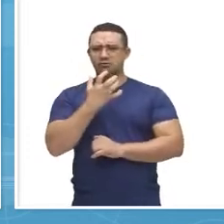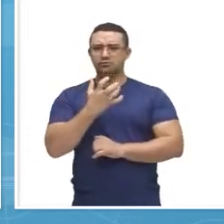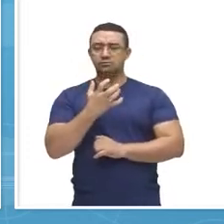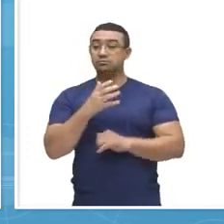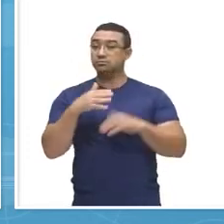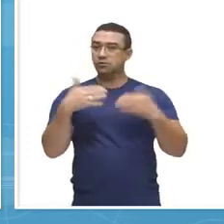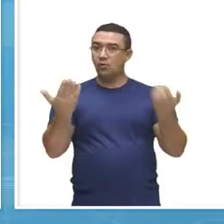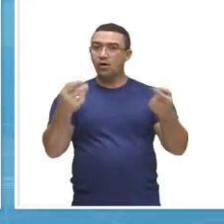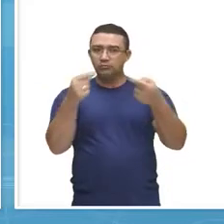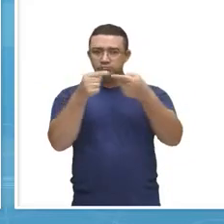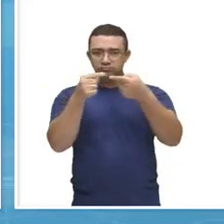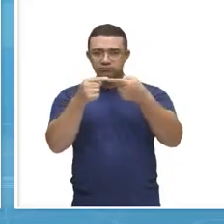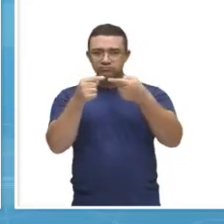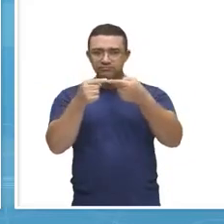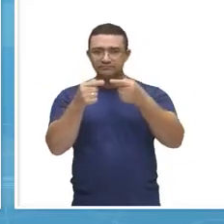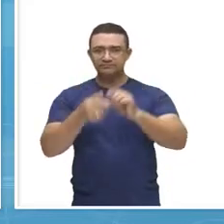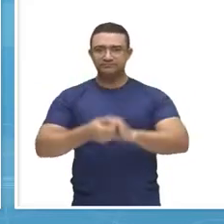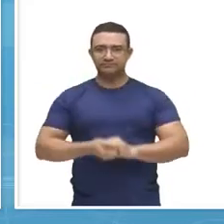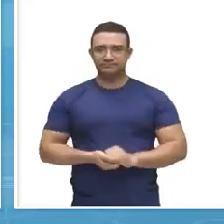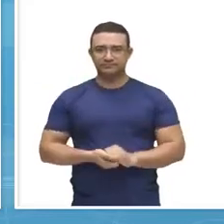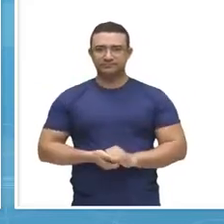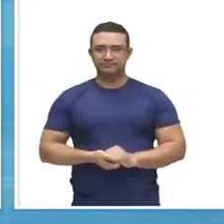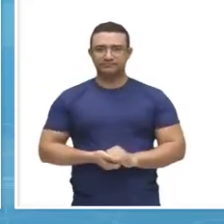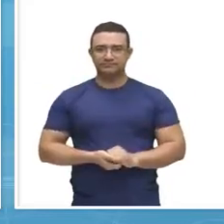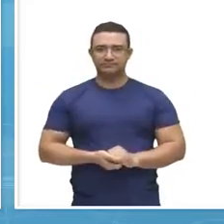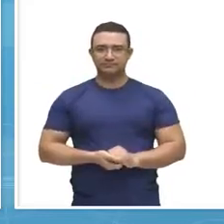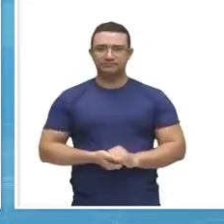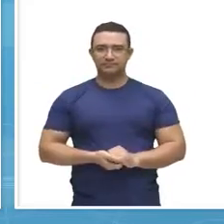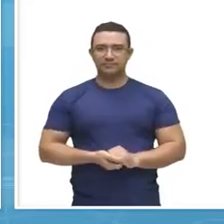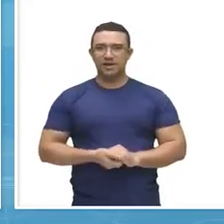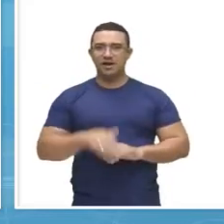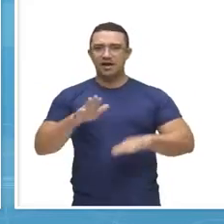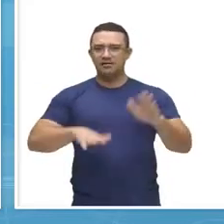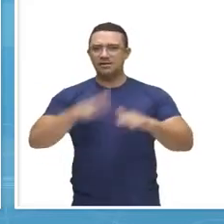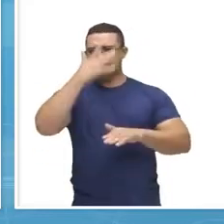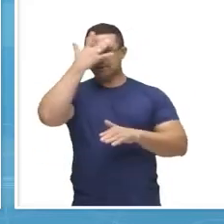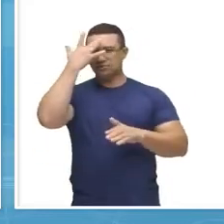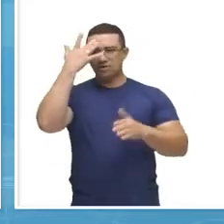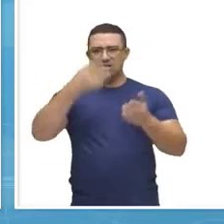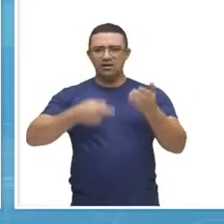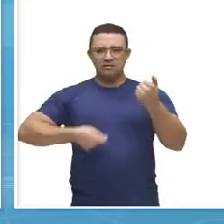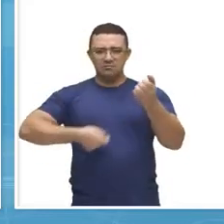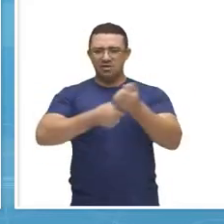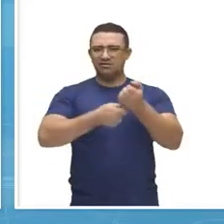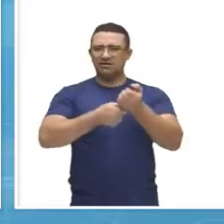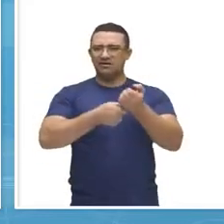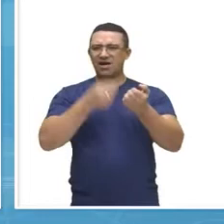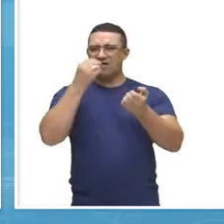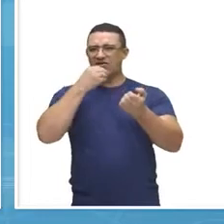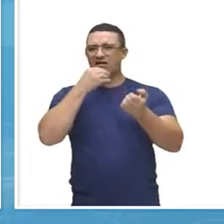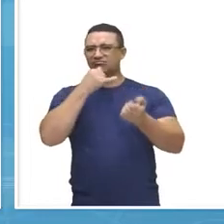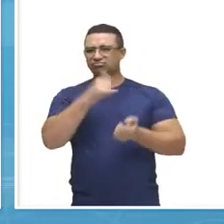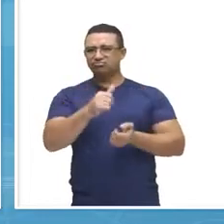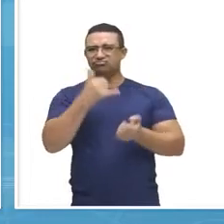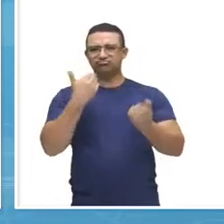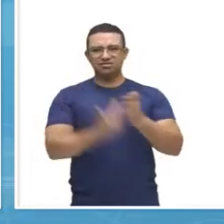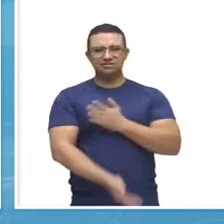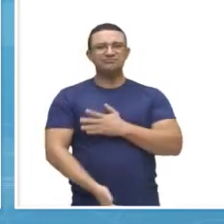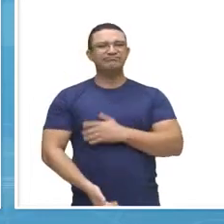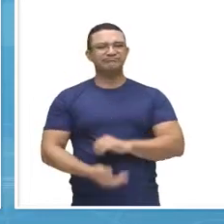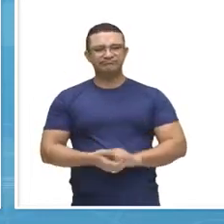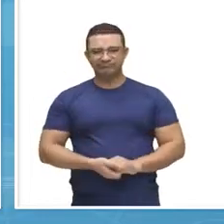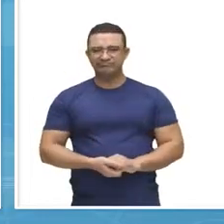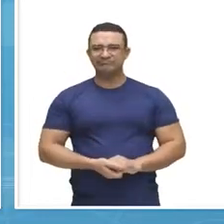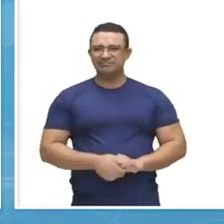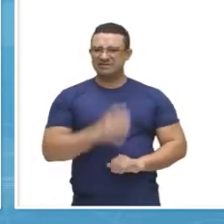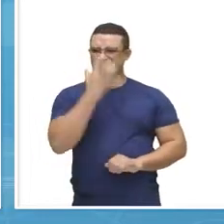das opções? Então, esse fica bem óbvio, né? Quando acaba a bateria do celular, por exemplo, durante o dia, quando não deveria acabar, não tem outra forma